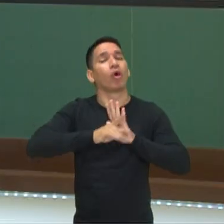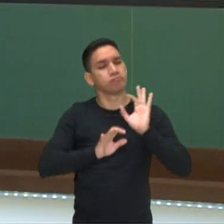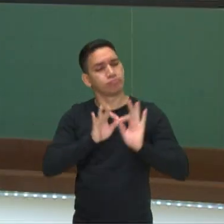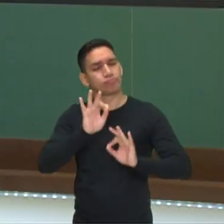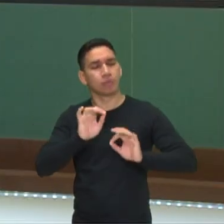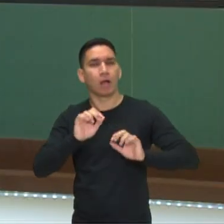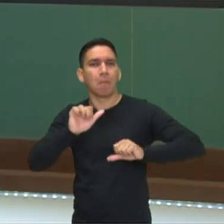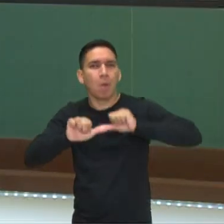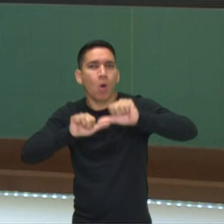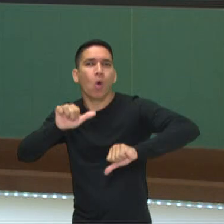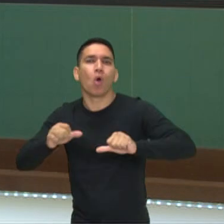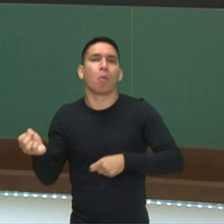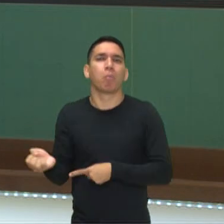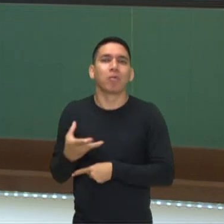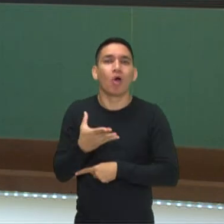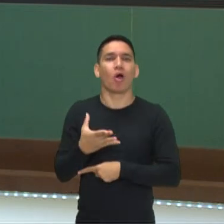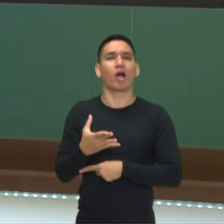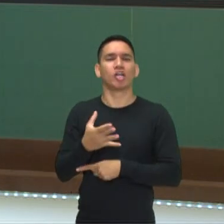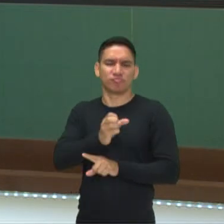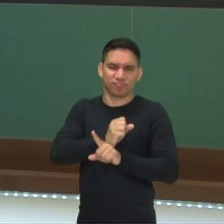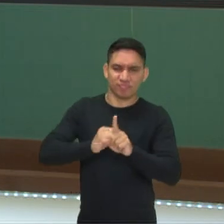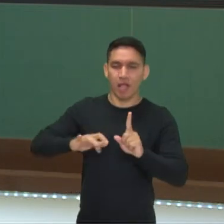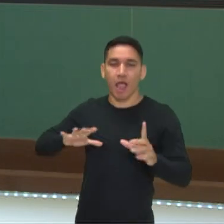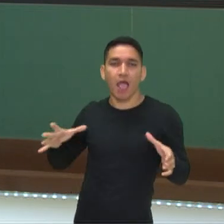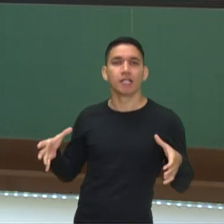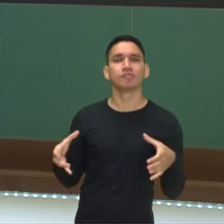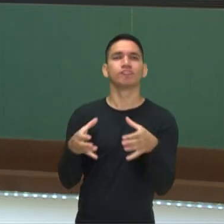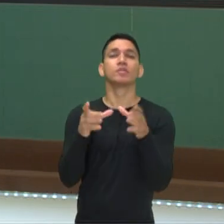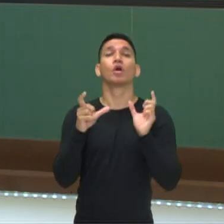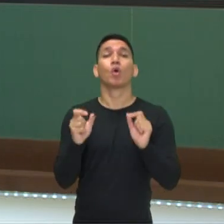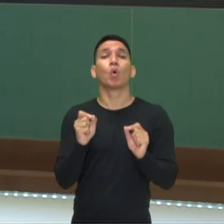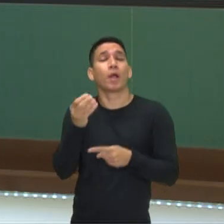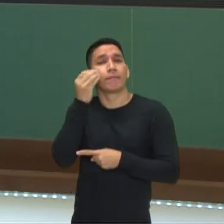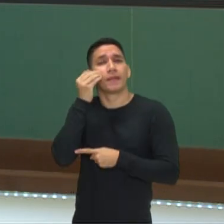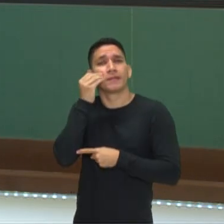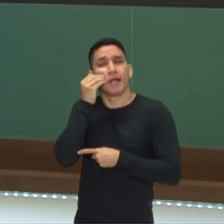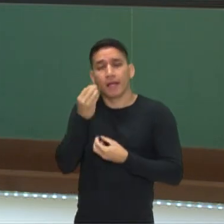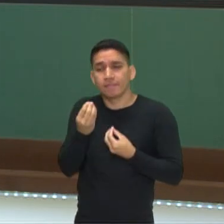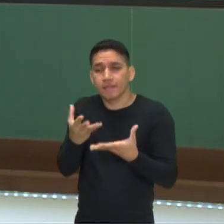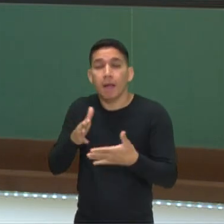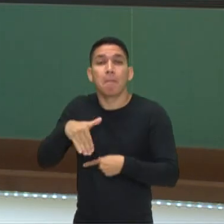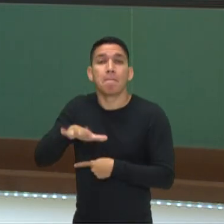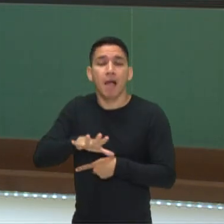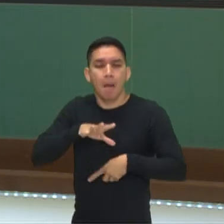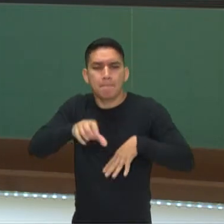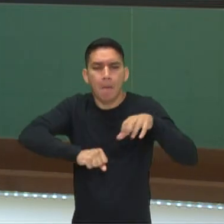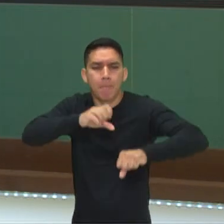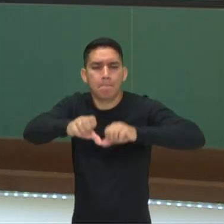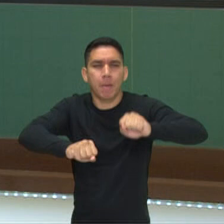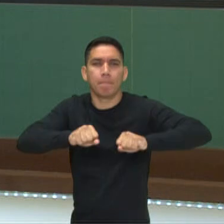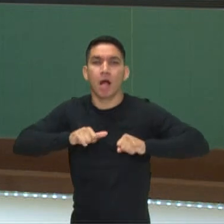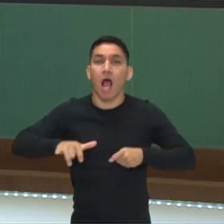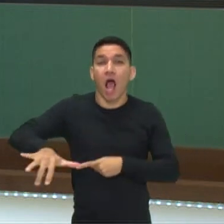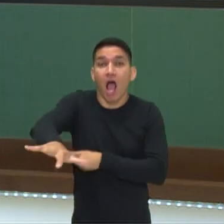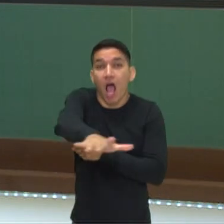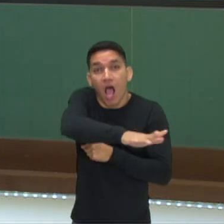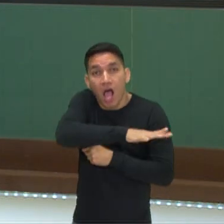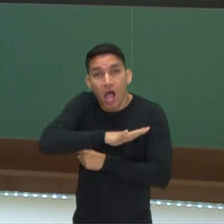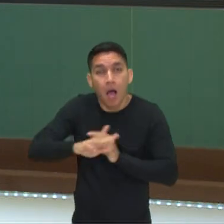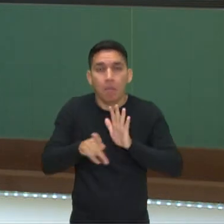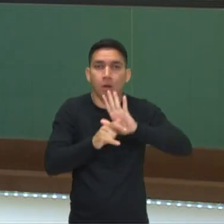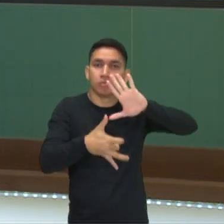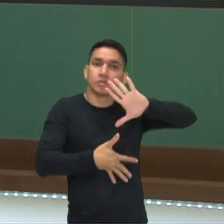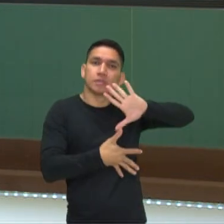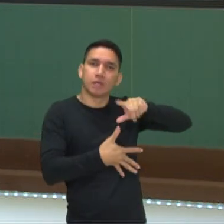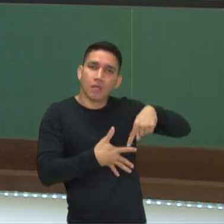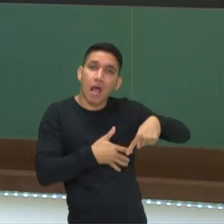modernizante, um projeto civilizador. Então um projeto de ocupar mais o território dessa América